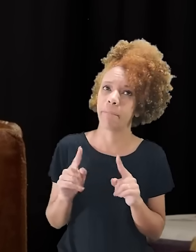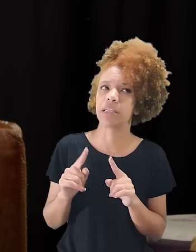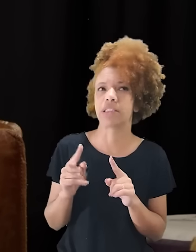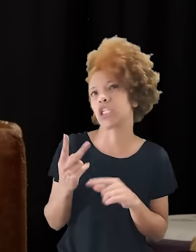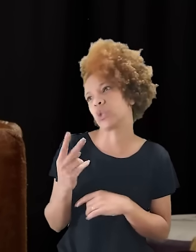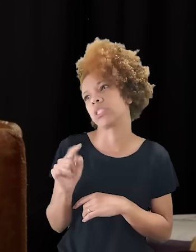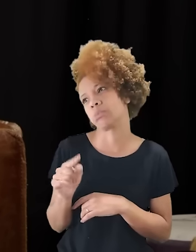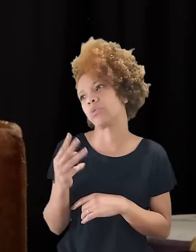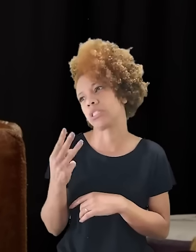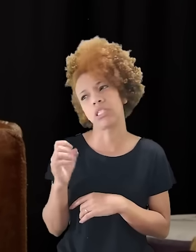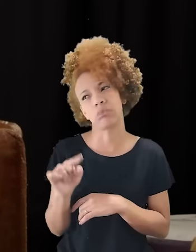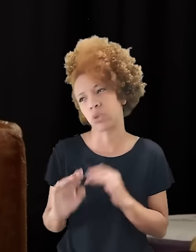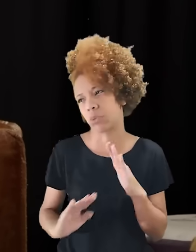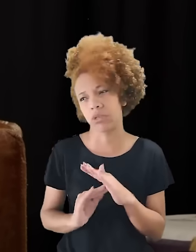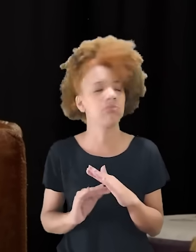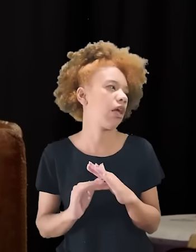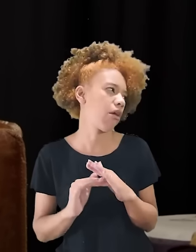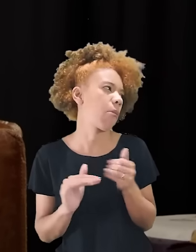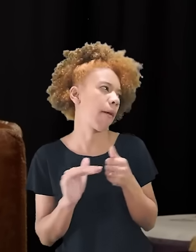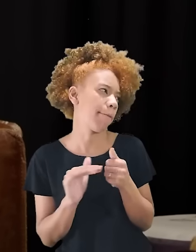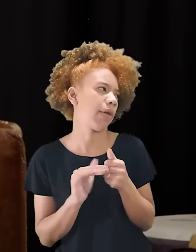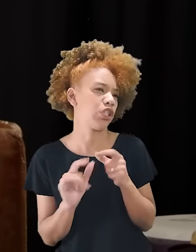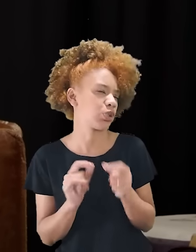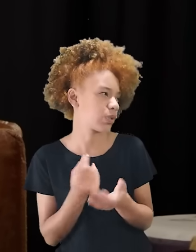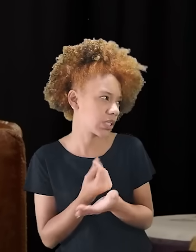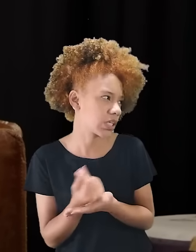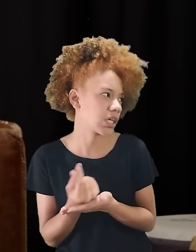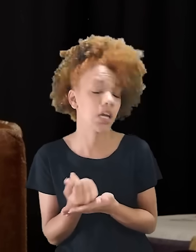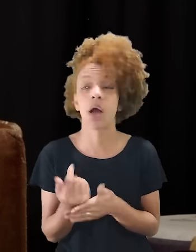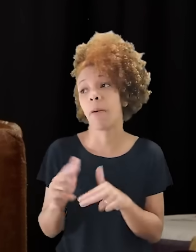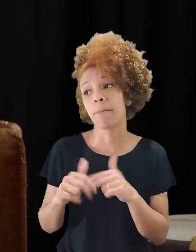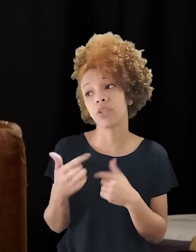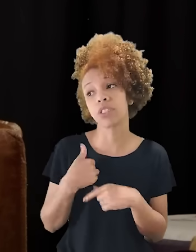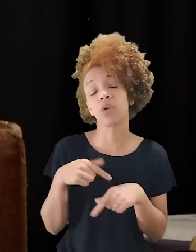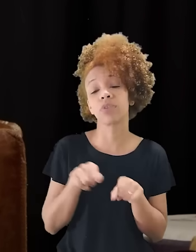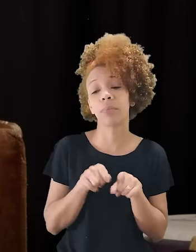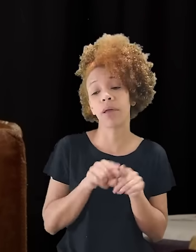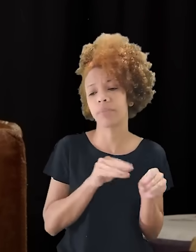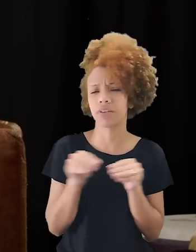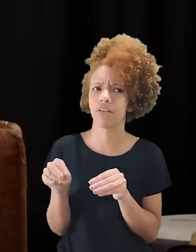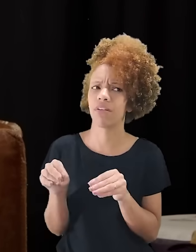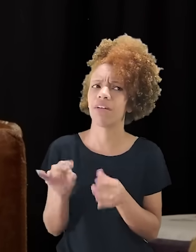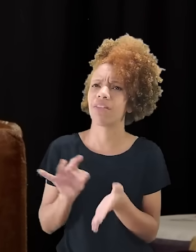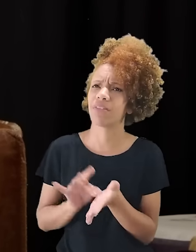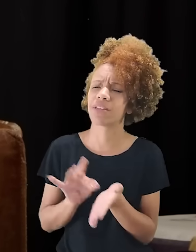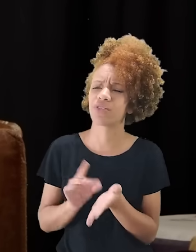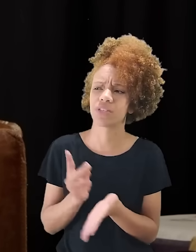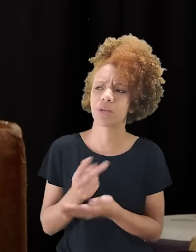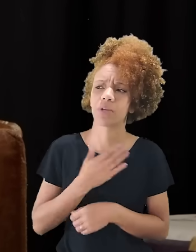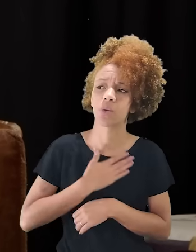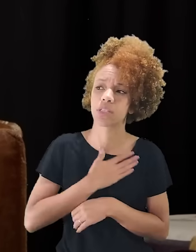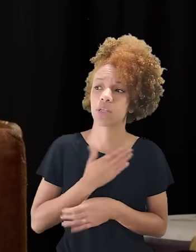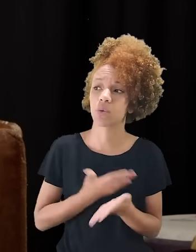mas é uns R 2000 R 3.000 no máximo é uma média é uma média do que ganha ganha por isso que eu também migrei na verdade eu sempre